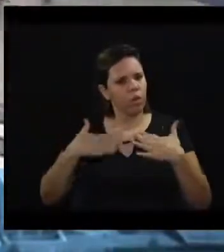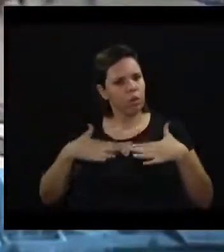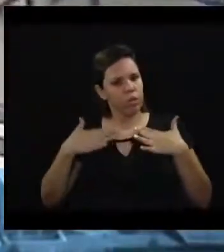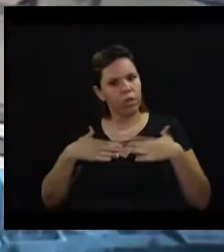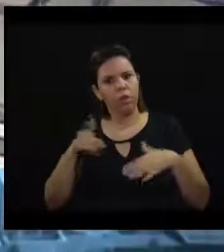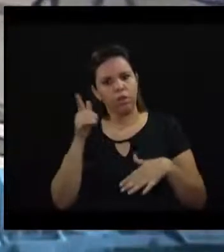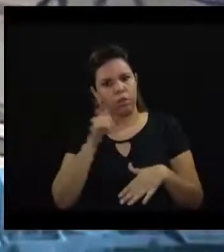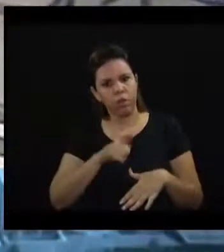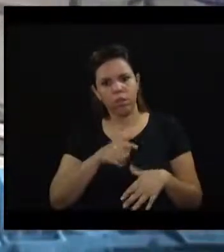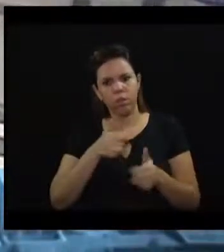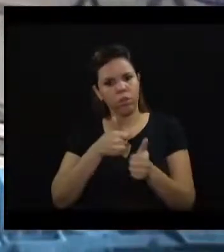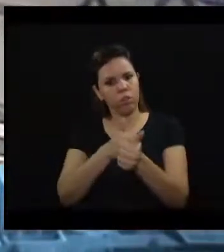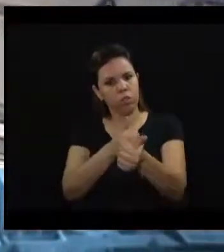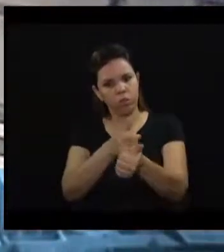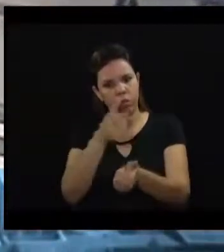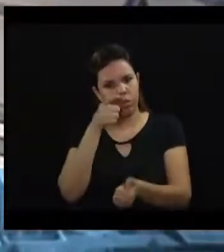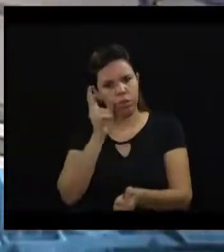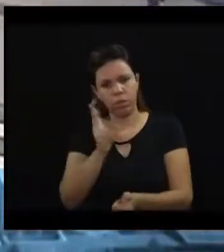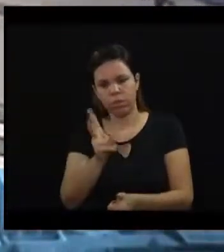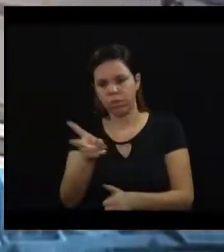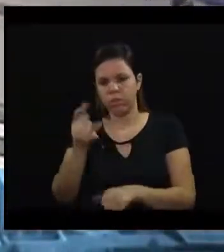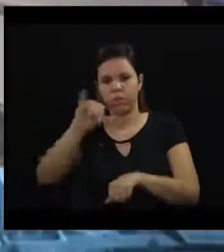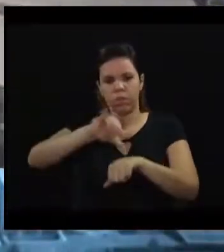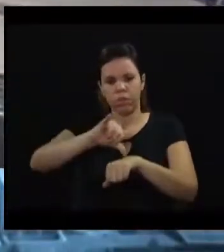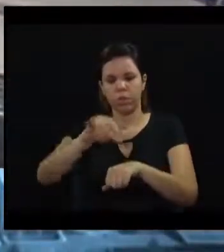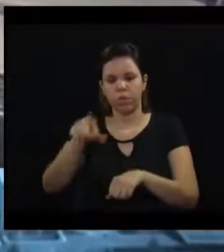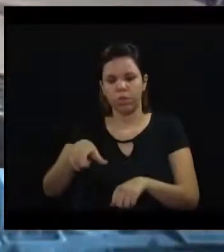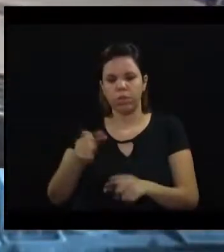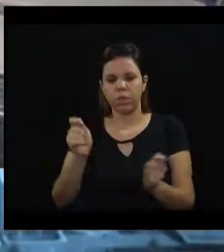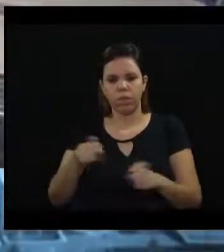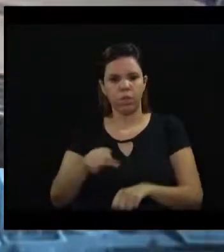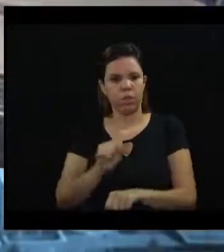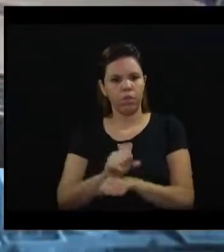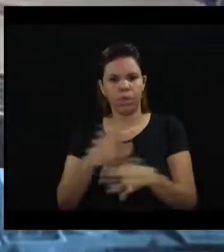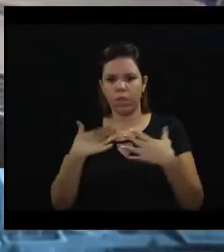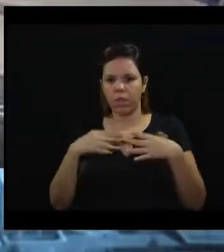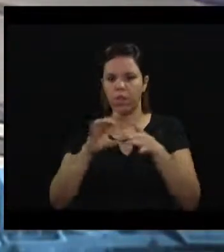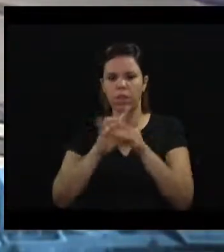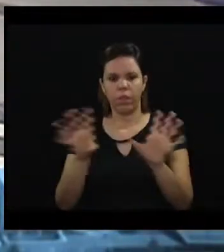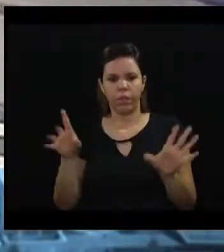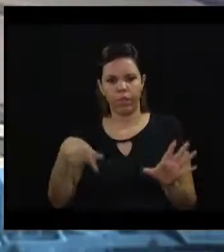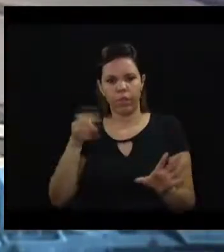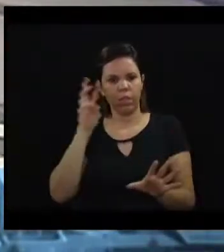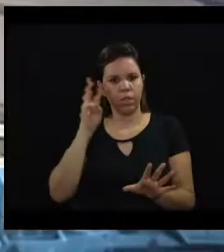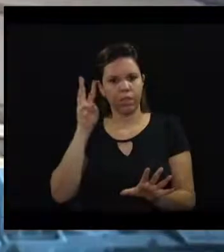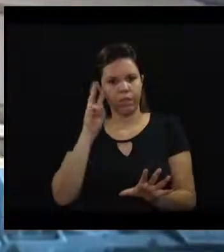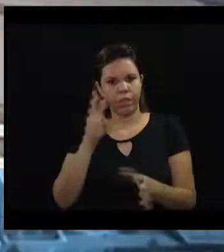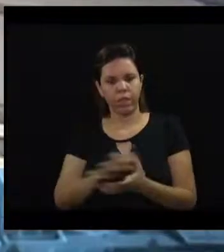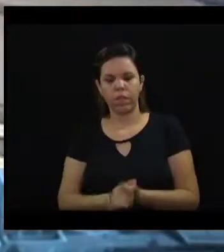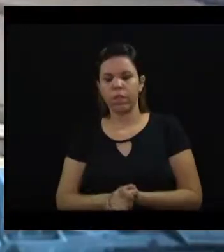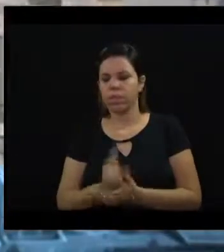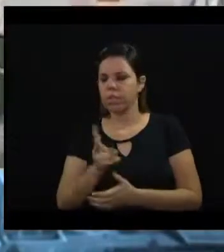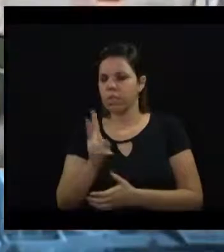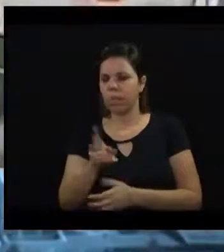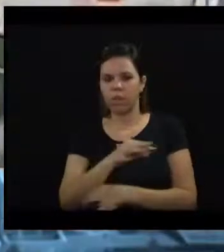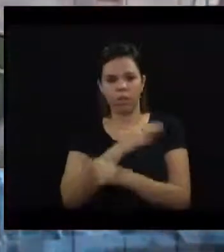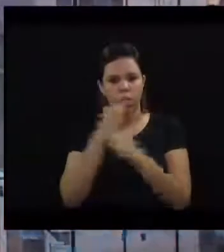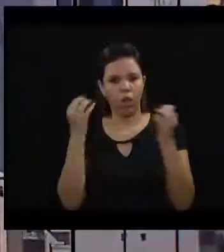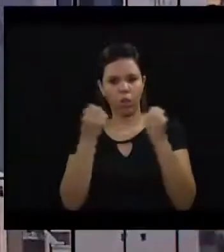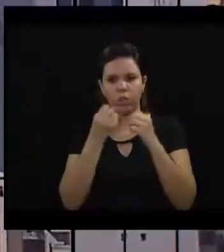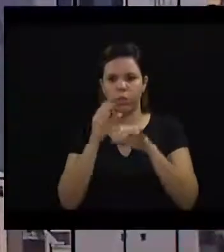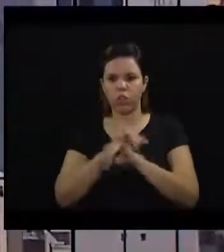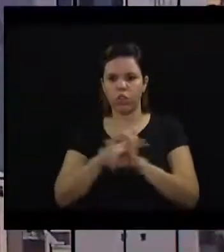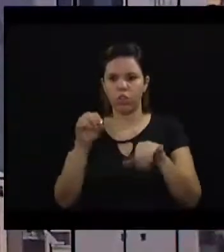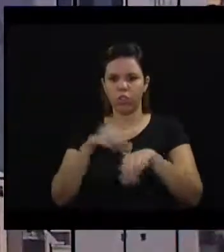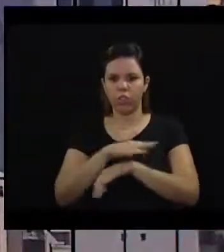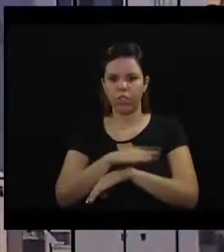Vocês estão acompanhando, o centro da cidade está com o trânsito livre nesta terça-feira, o que é sempre uma boa notícia.